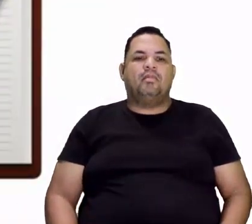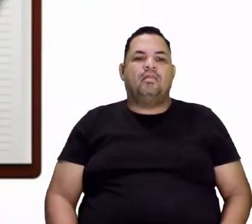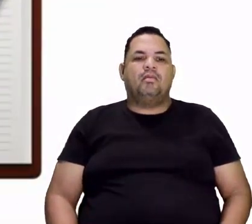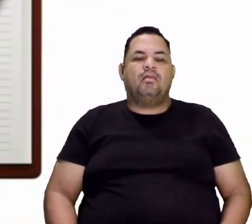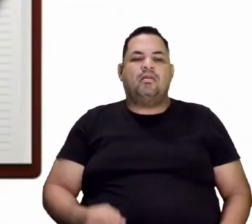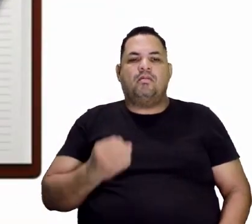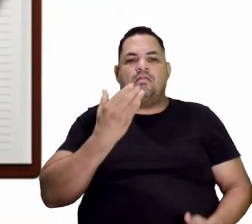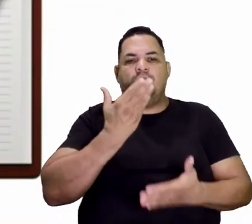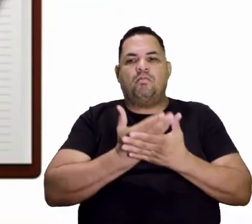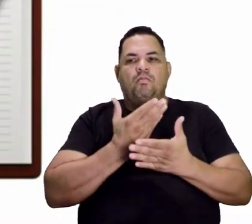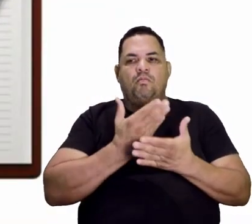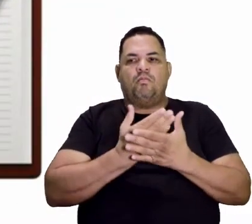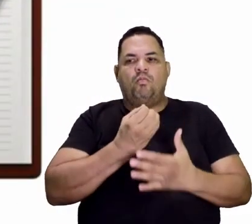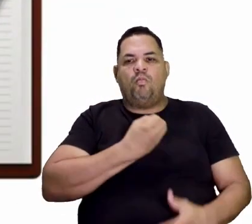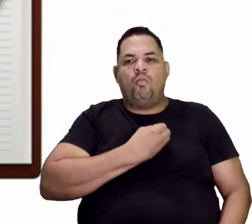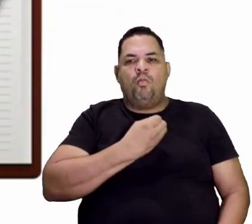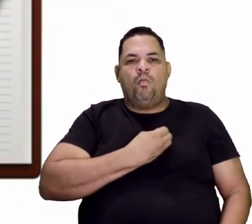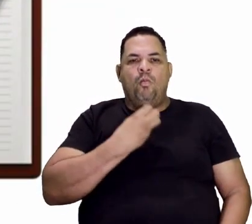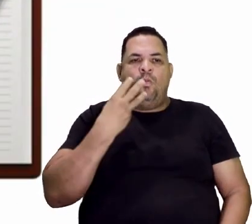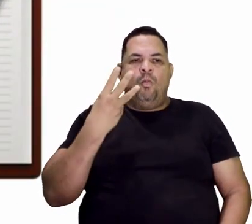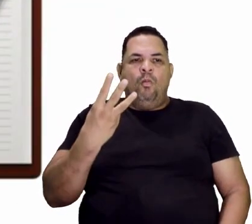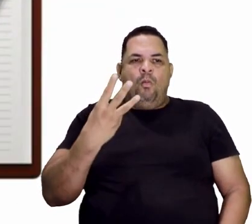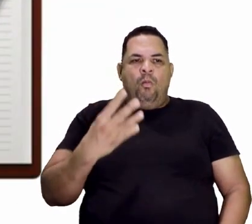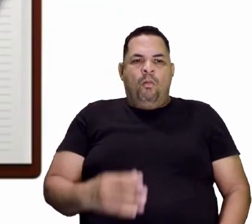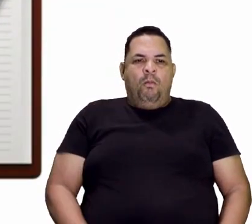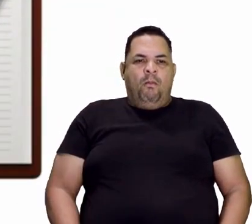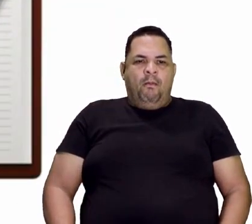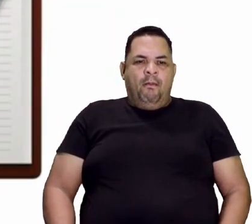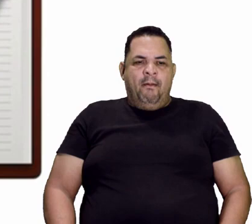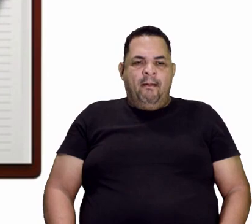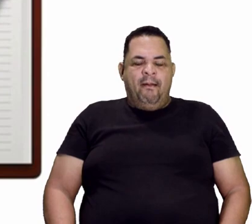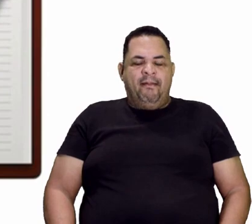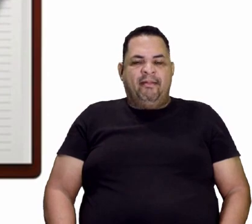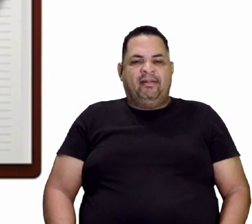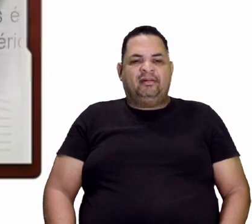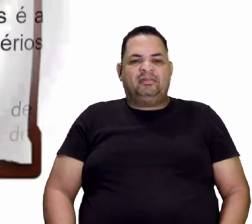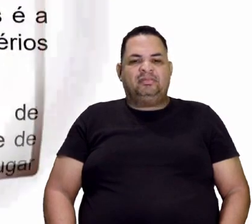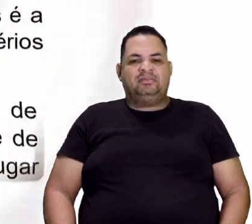Agora a aula 3, que é o iluminismo filosófico.